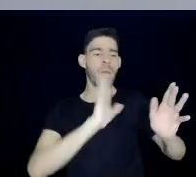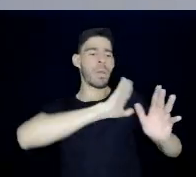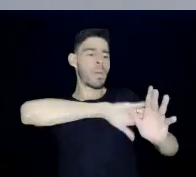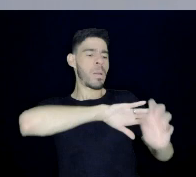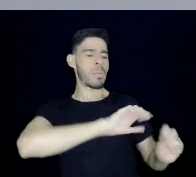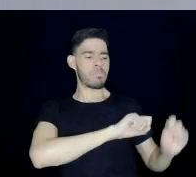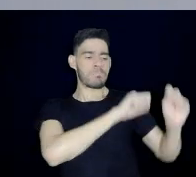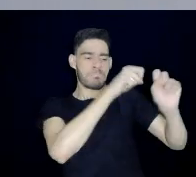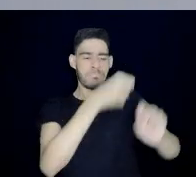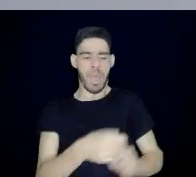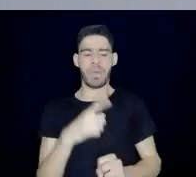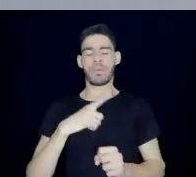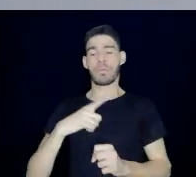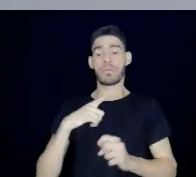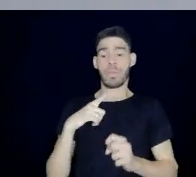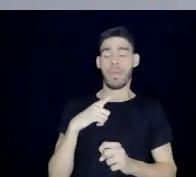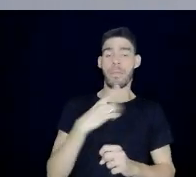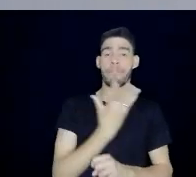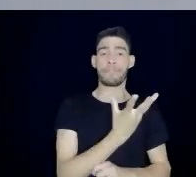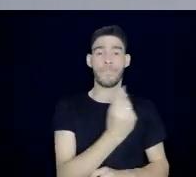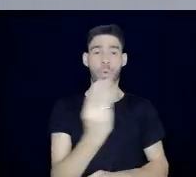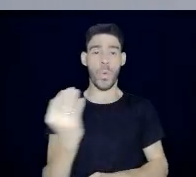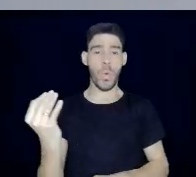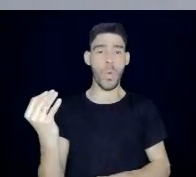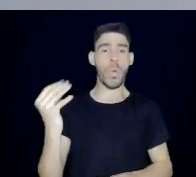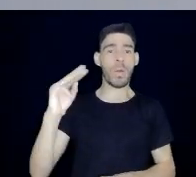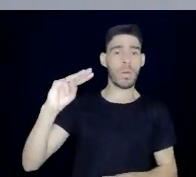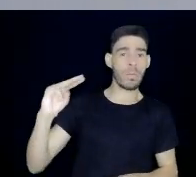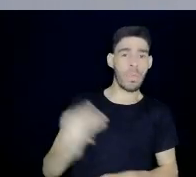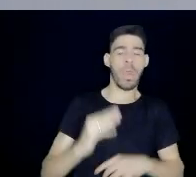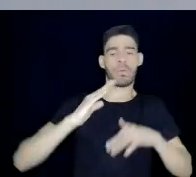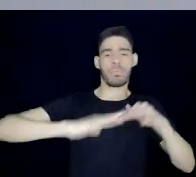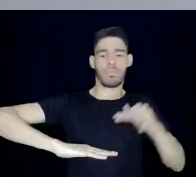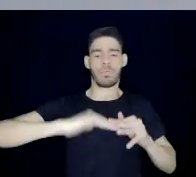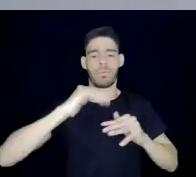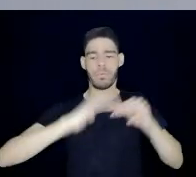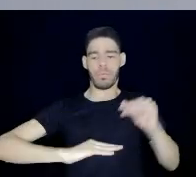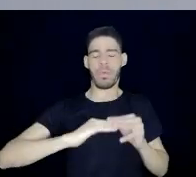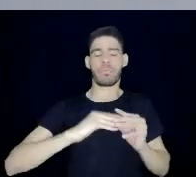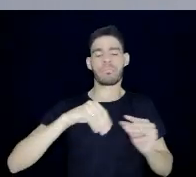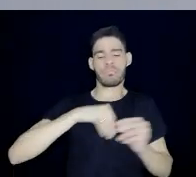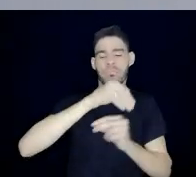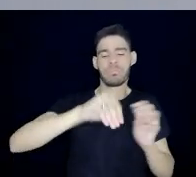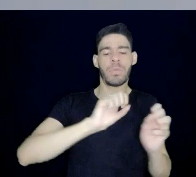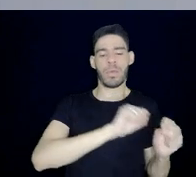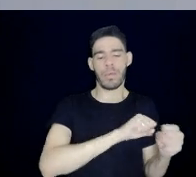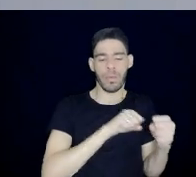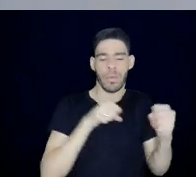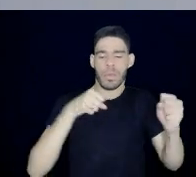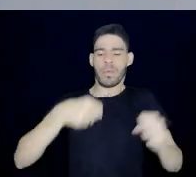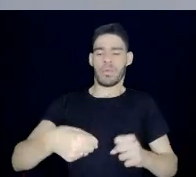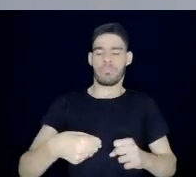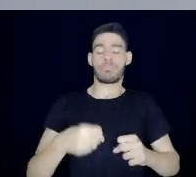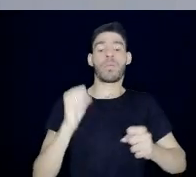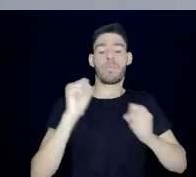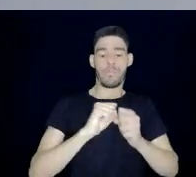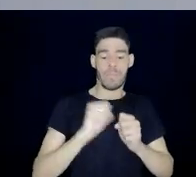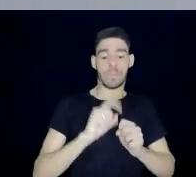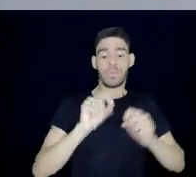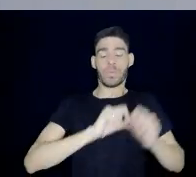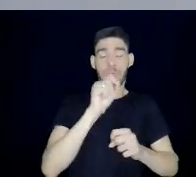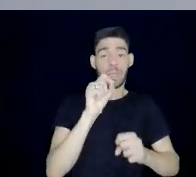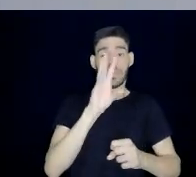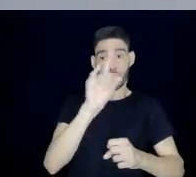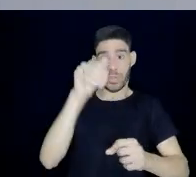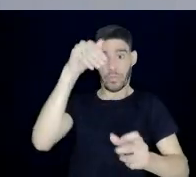de todo esse esforço existem centenas, milhares de profissionais envolvidos e engajados a fazer com que no dia